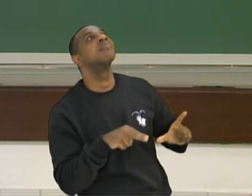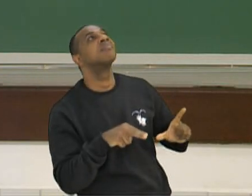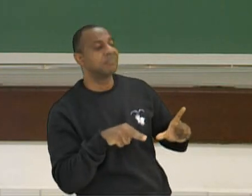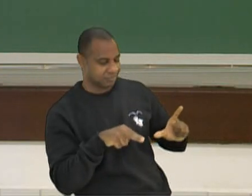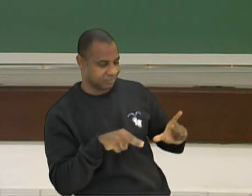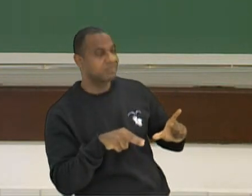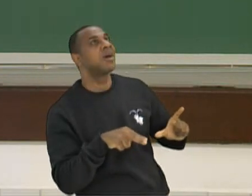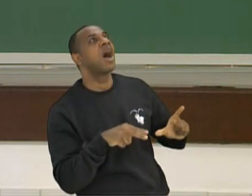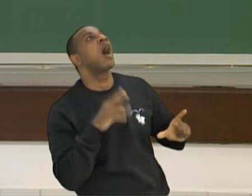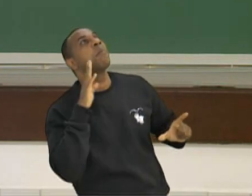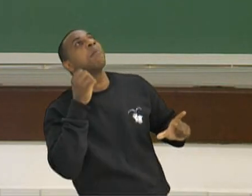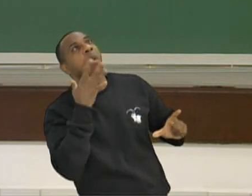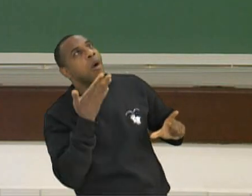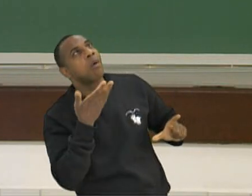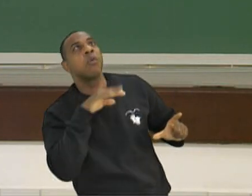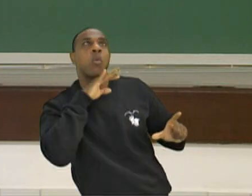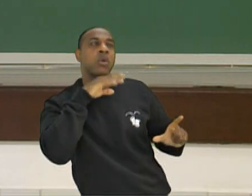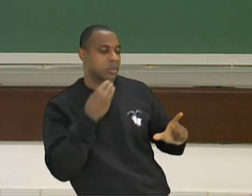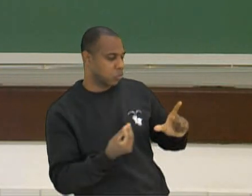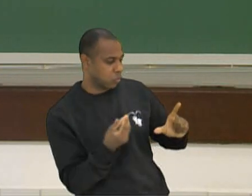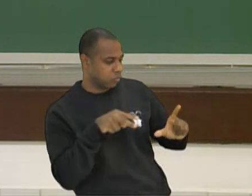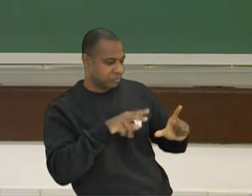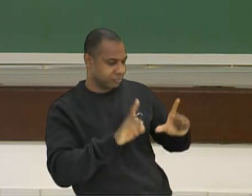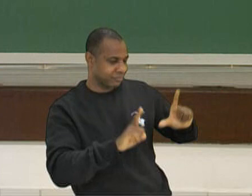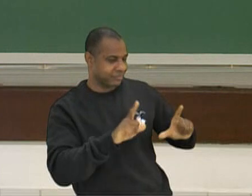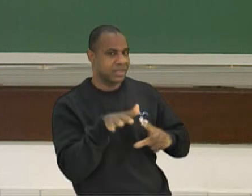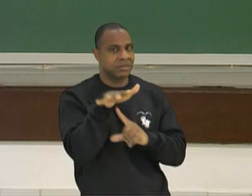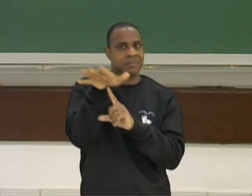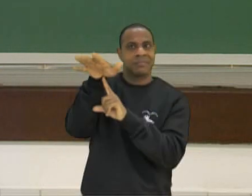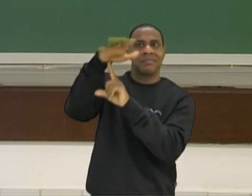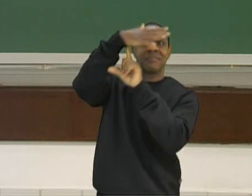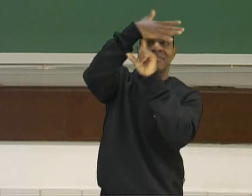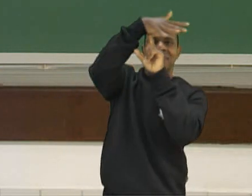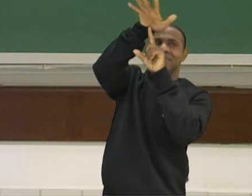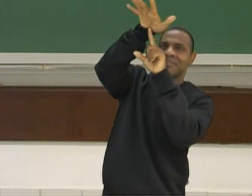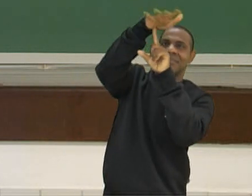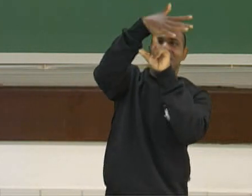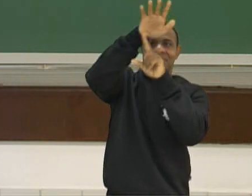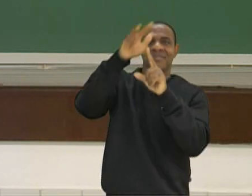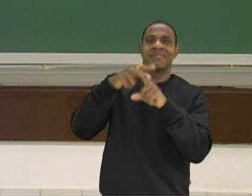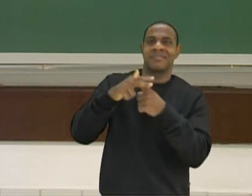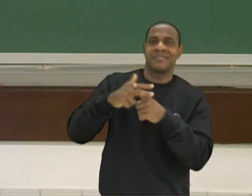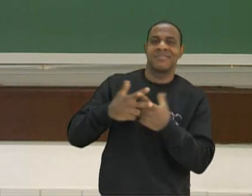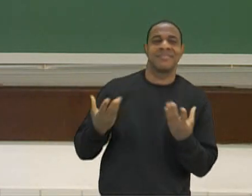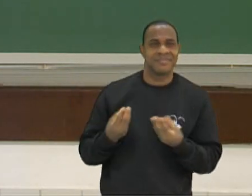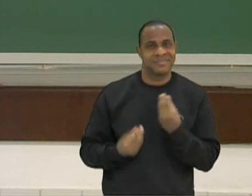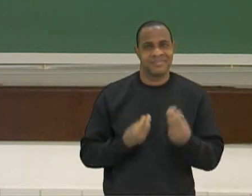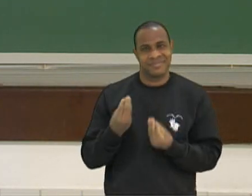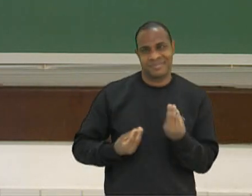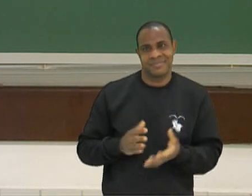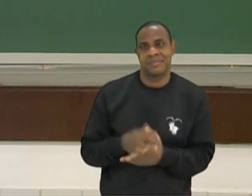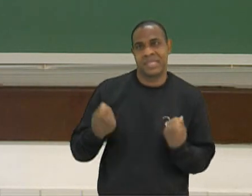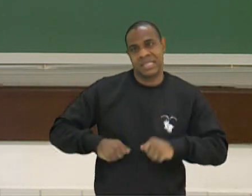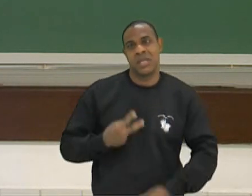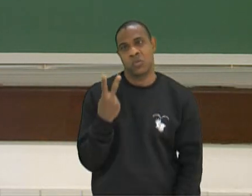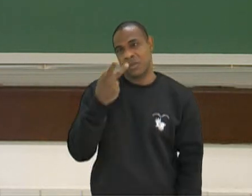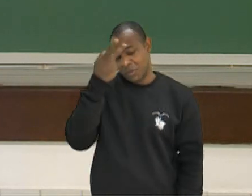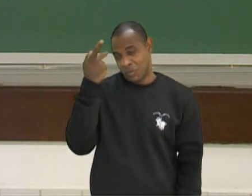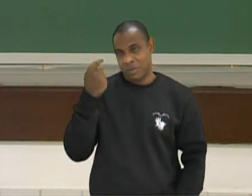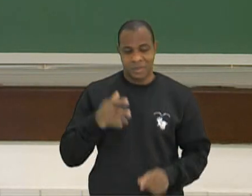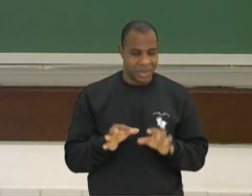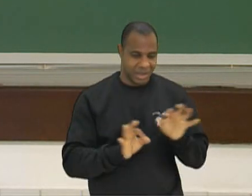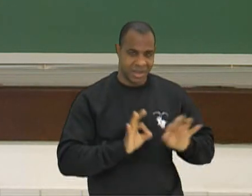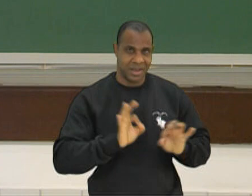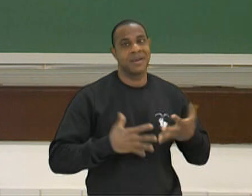qualidade do sinal que já não chegava de maneira tão ampla. E aí você tinha que aquele canal em específico simplesmente ficava fora do ar por causa